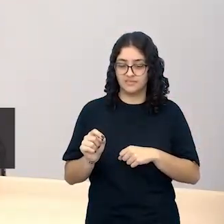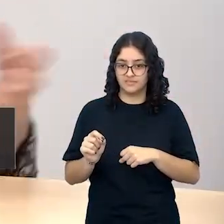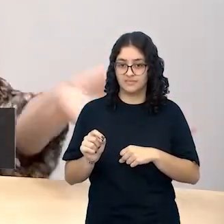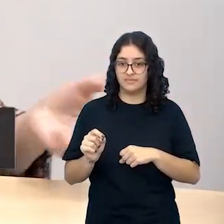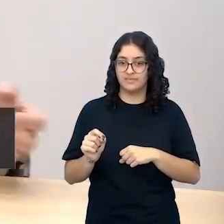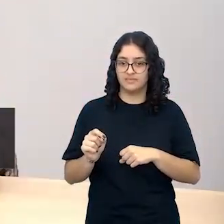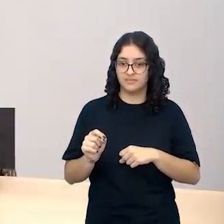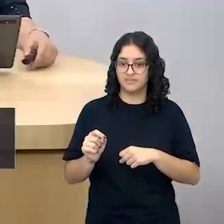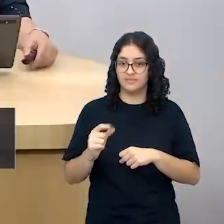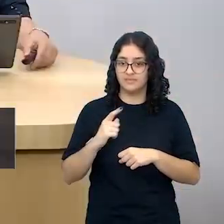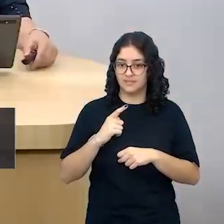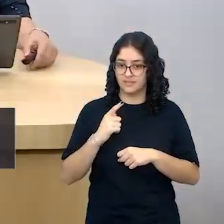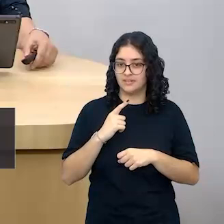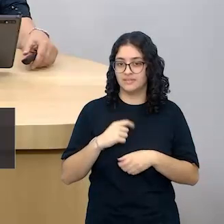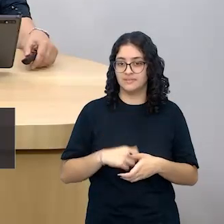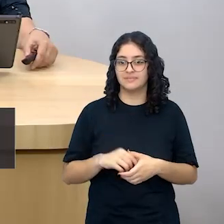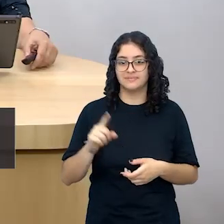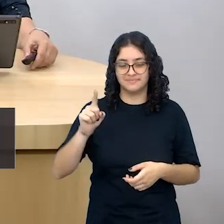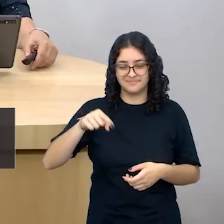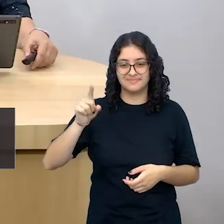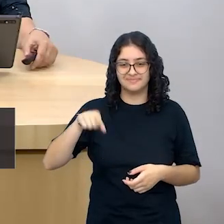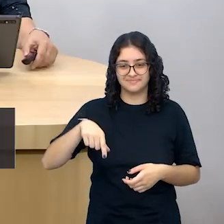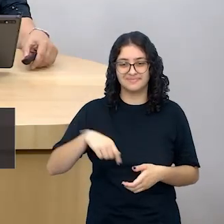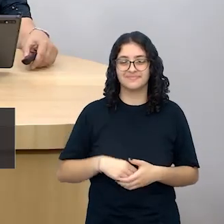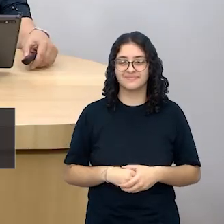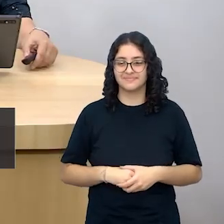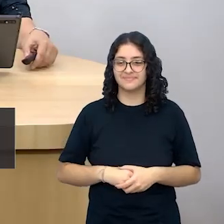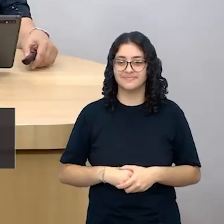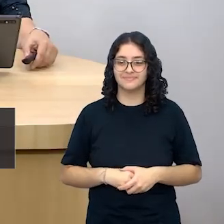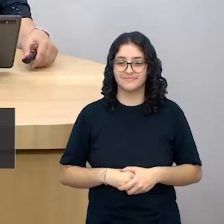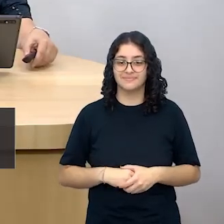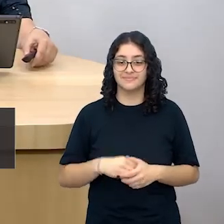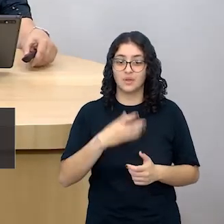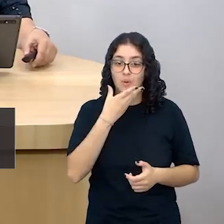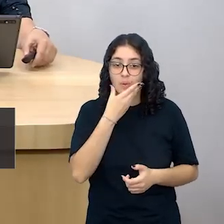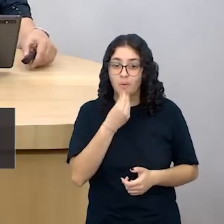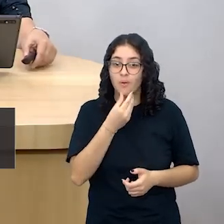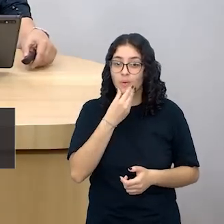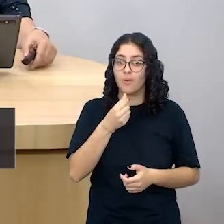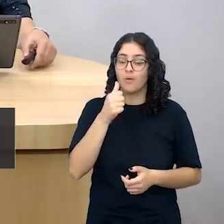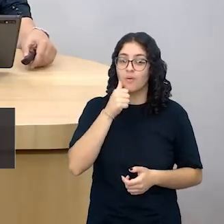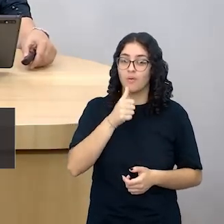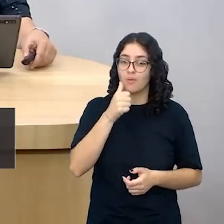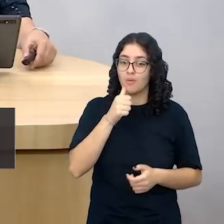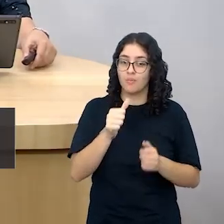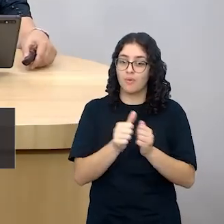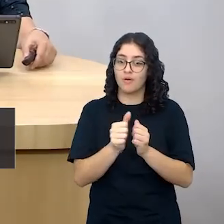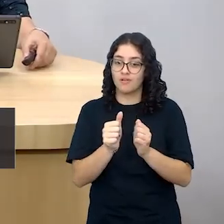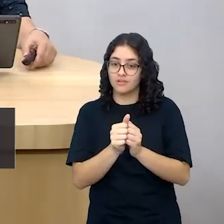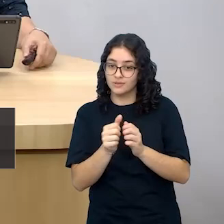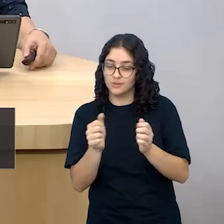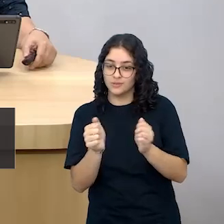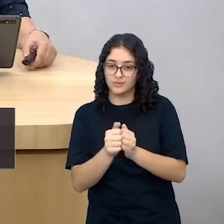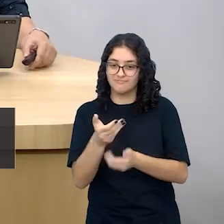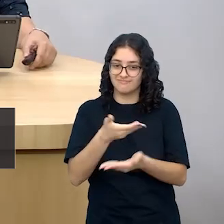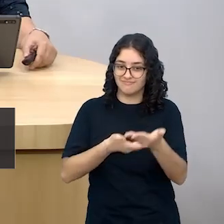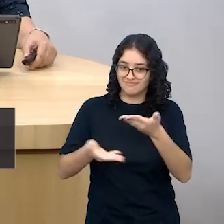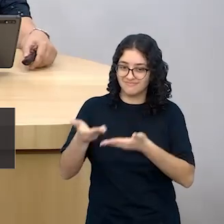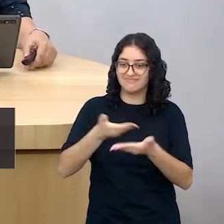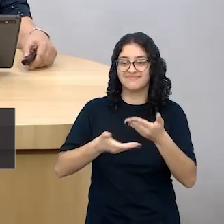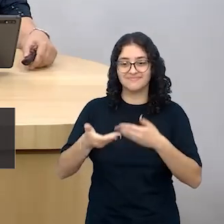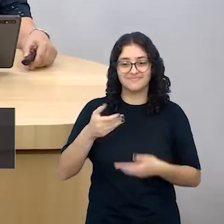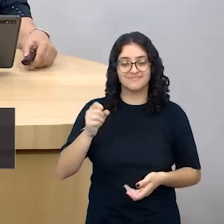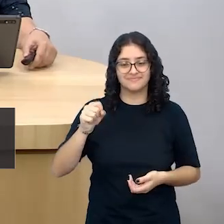produz, a menina produz. Isso mesmo. E homens e mulheres podem se produzir em conjunto, né? Também.